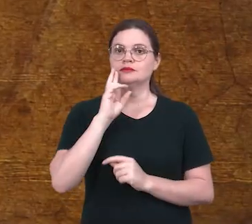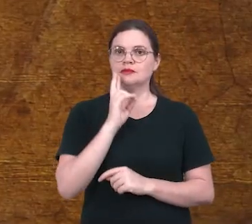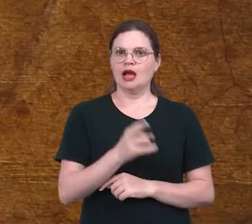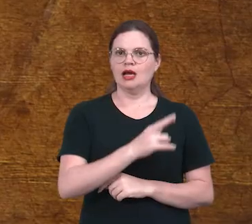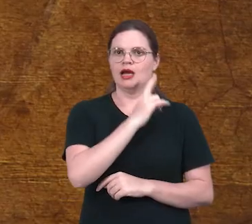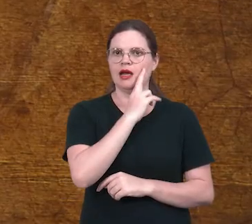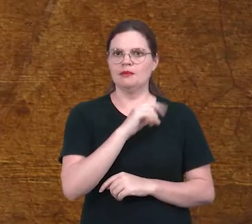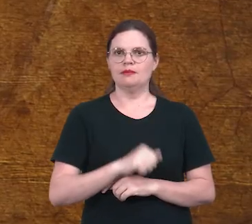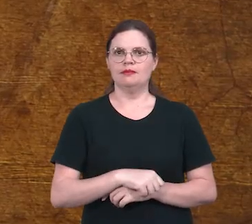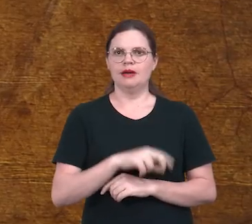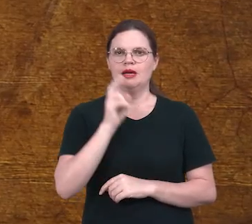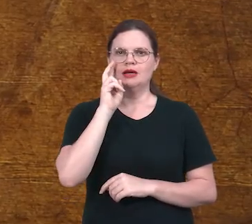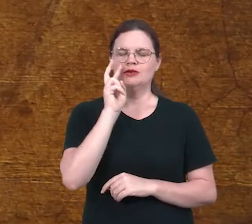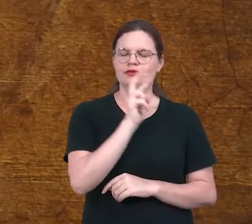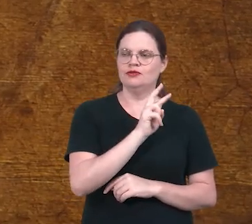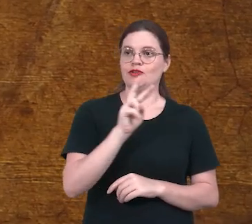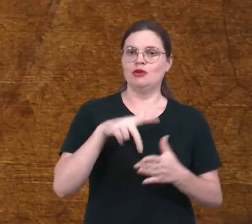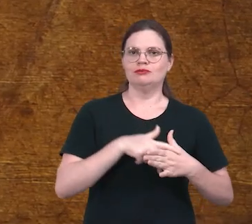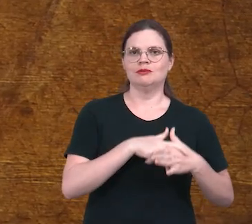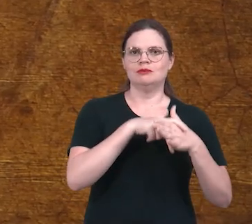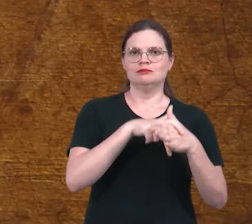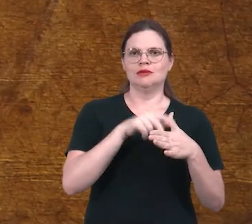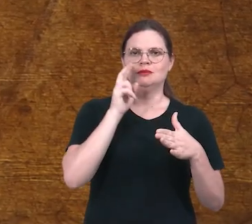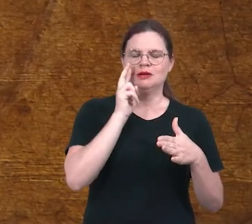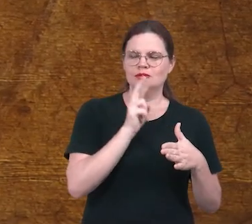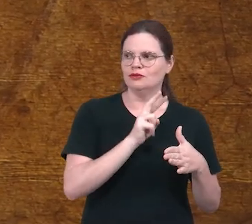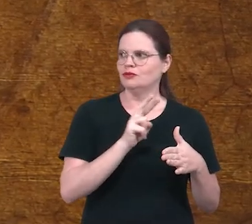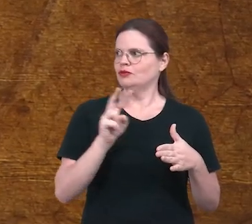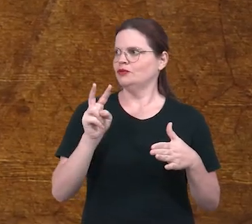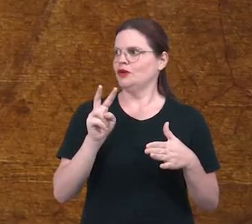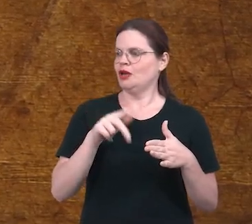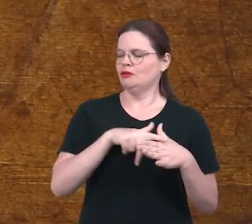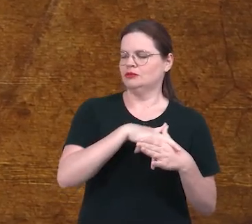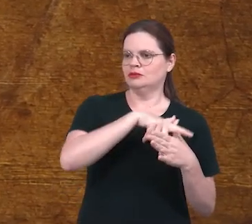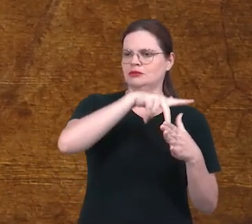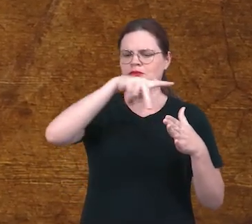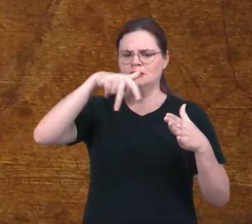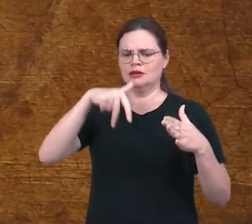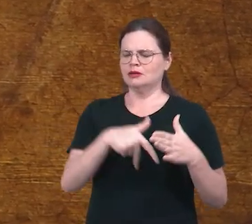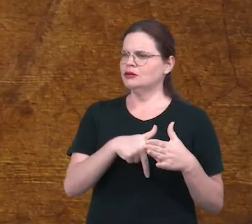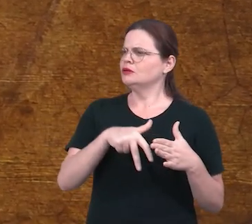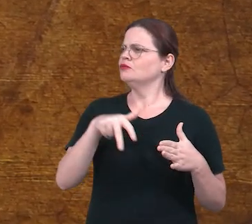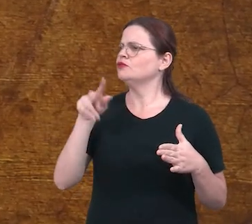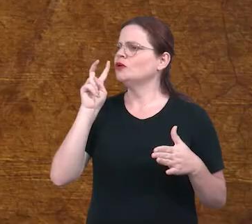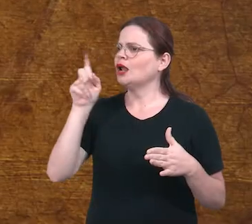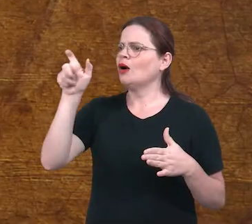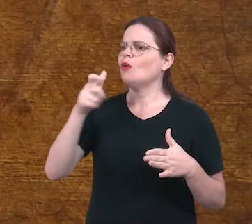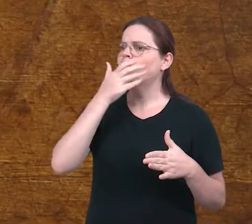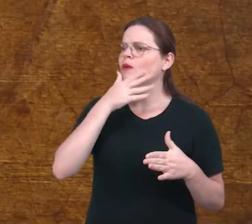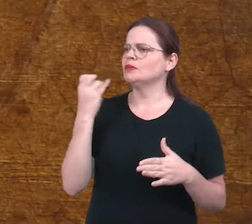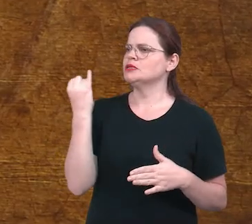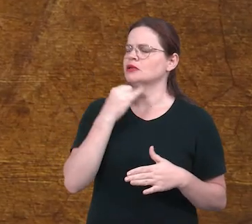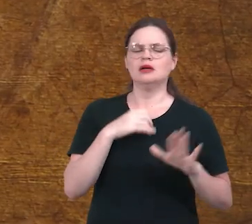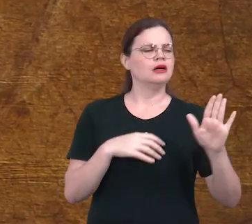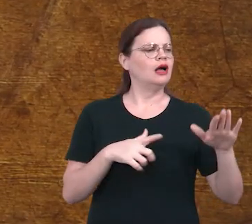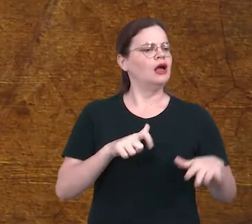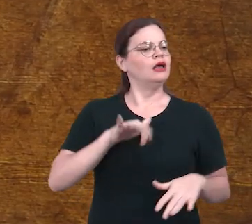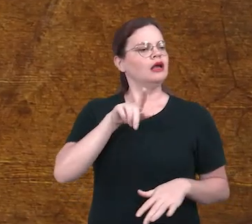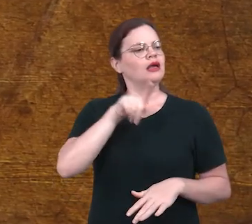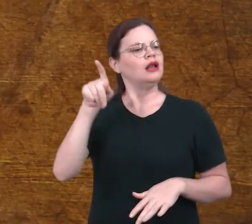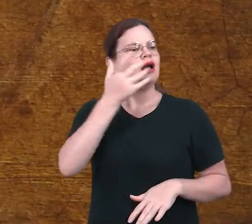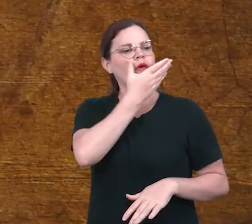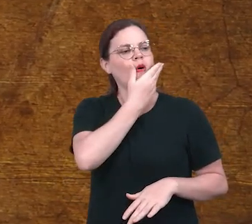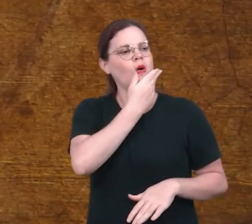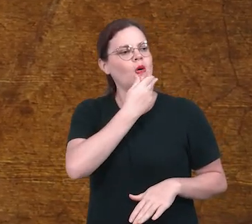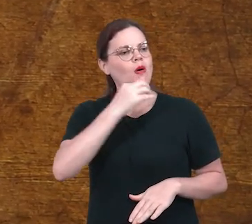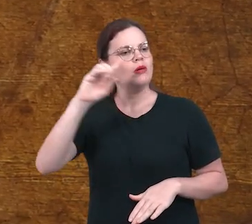também levantou seus olhos e viu a Isaac, e lançou-se do camelo, e disse ao servo, quem é aquele varão que vem pelo